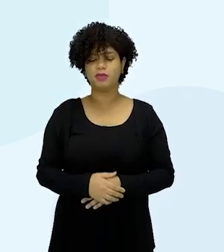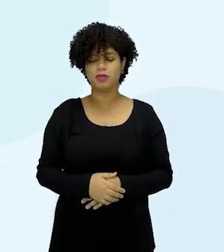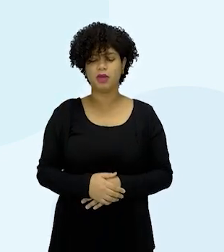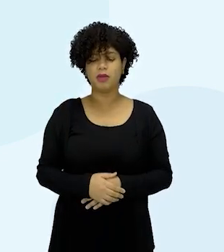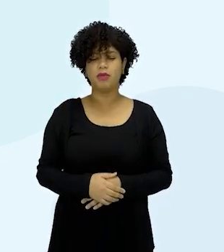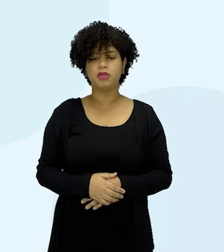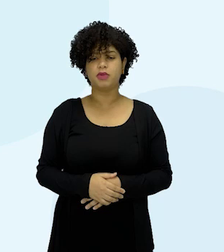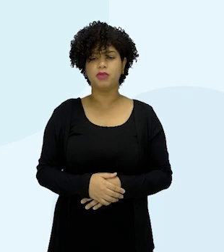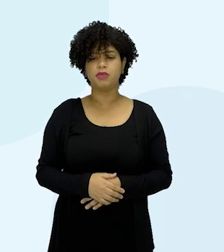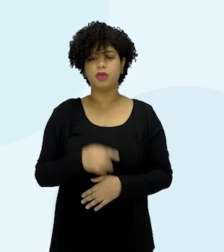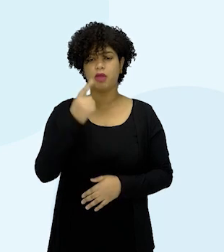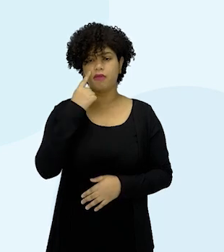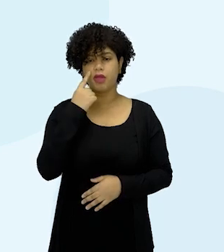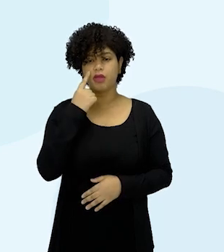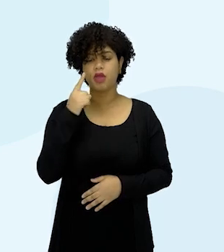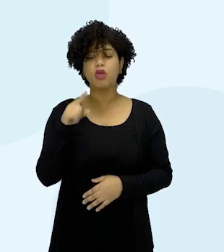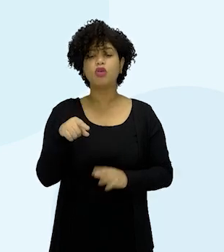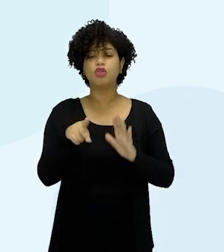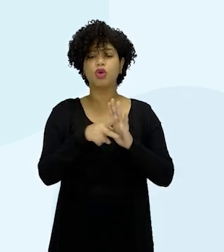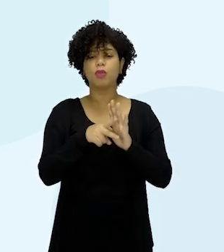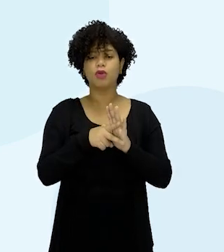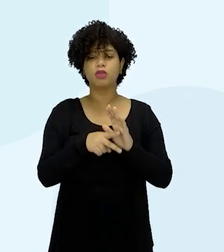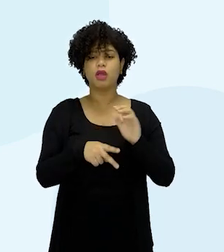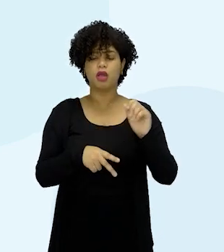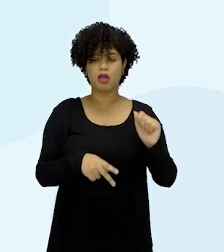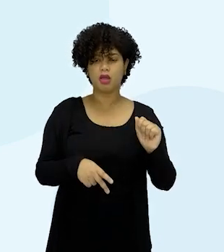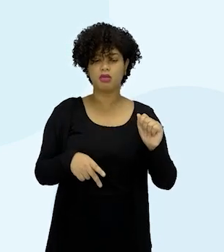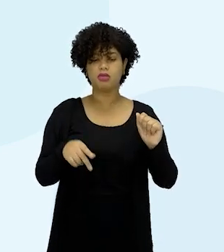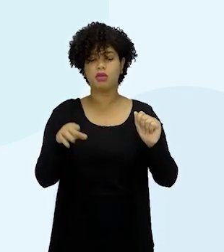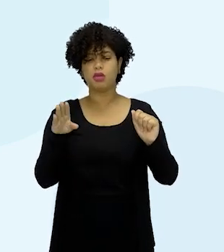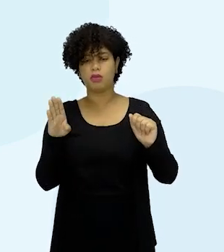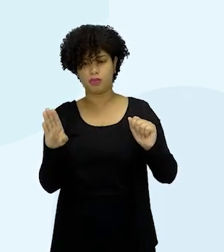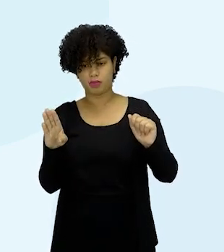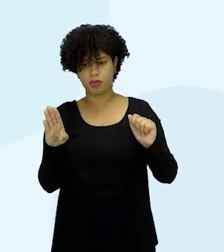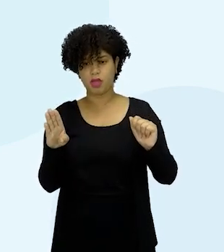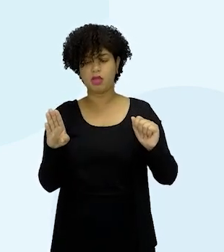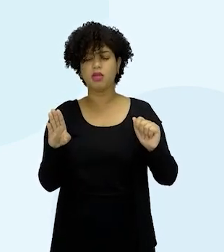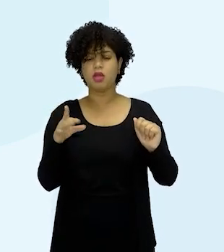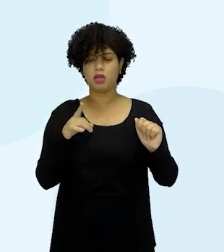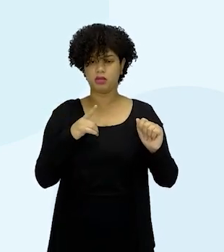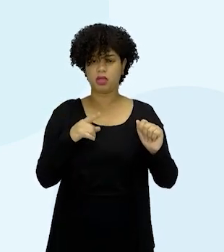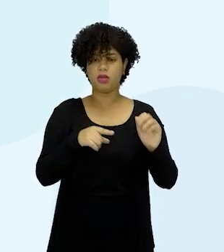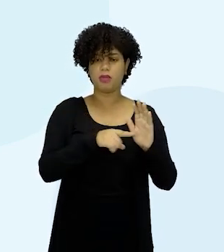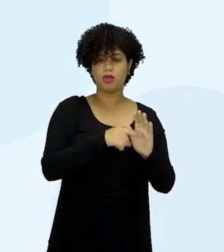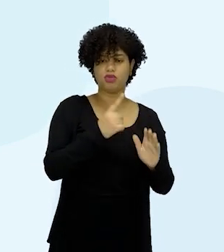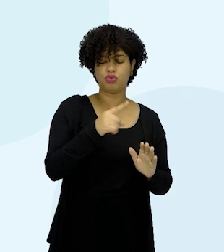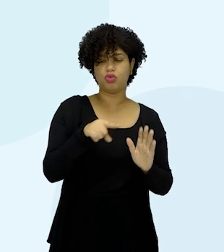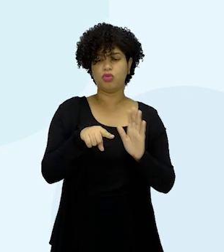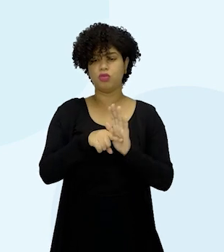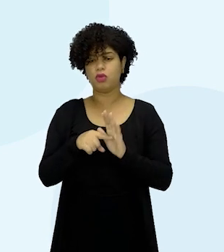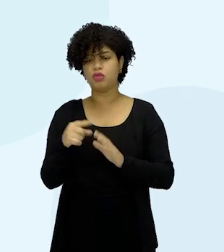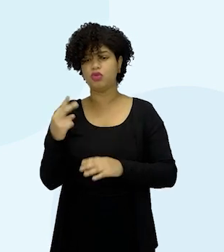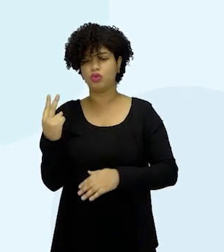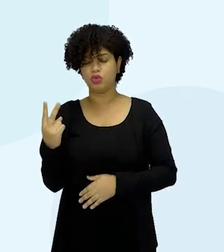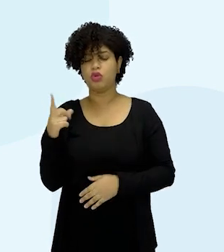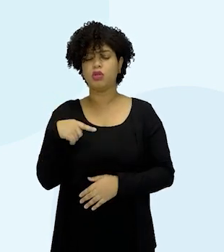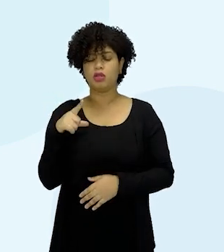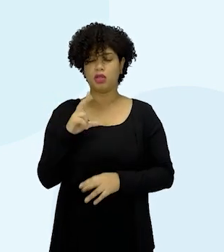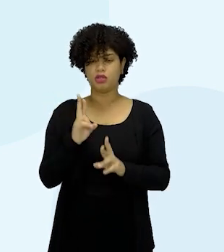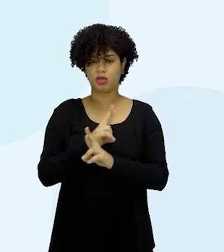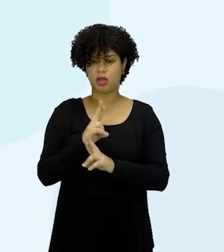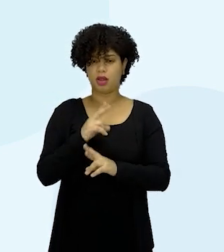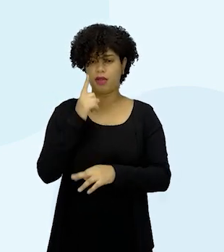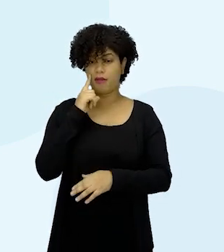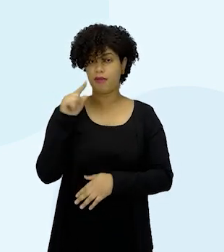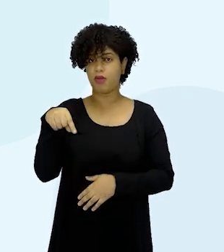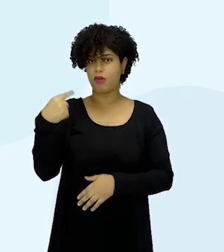menos 2 do segundo conjunto. Bom, no conjunto A tem menos 1, no conjunto B tem menos 2, posso fazer a setinha, já consegui a relação. Agora,